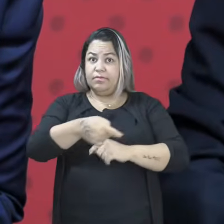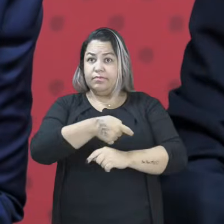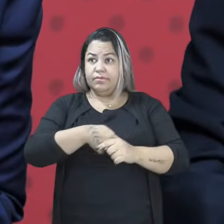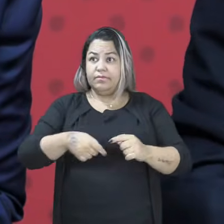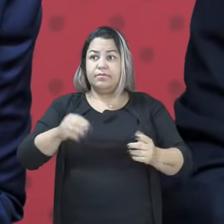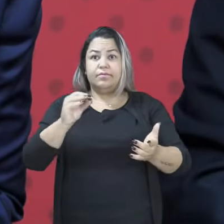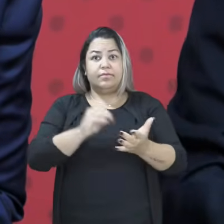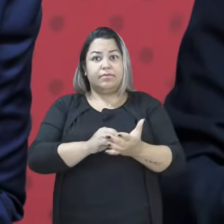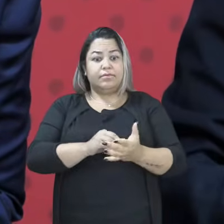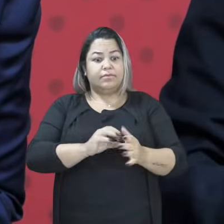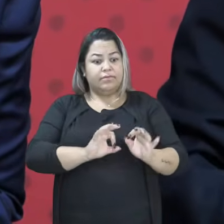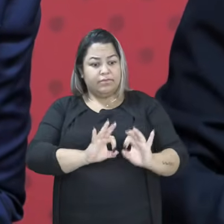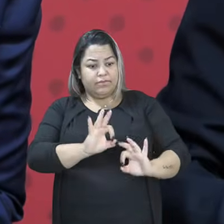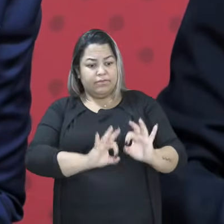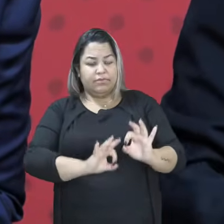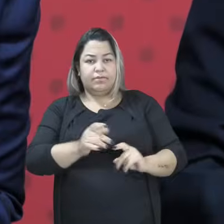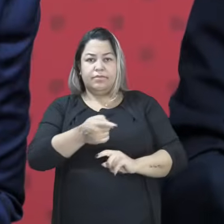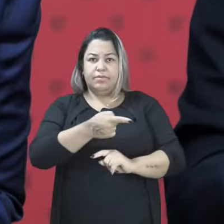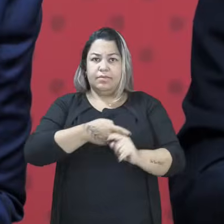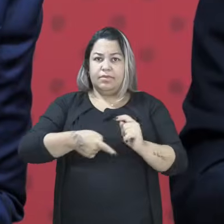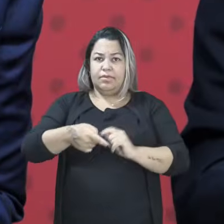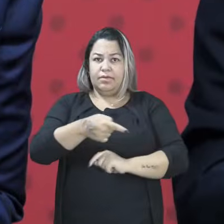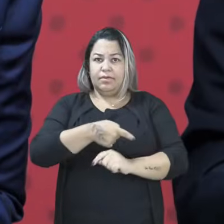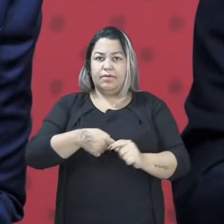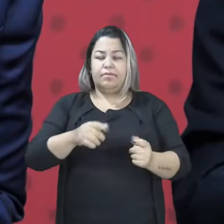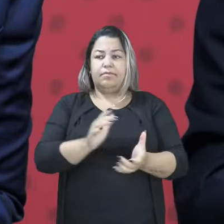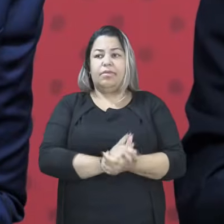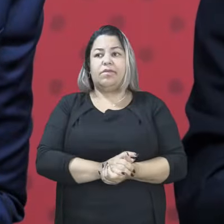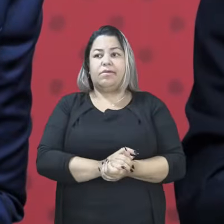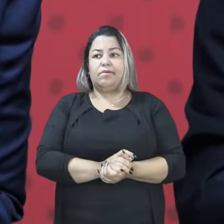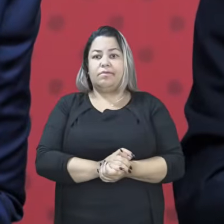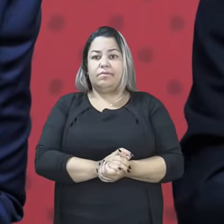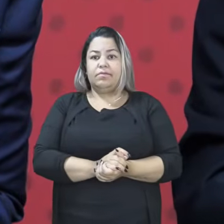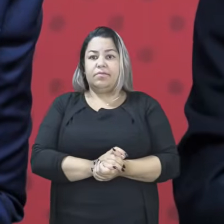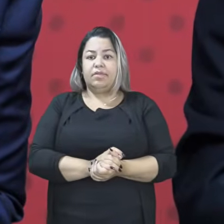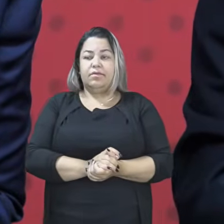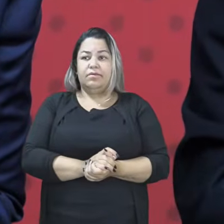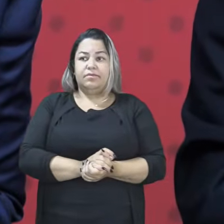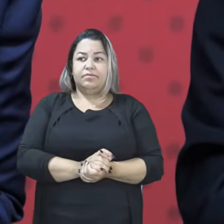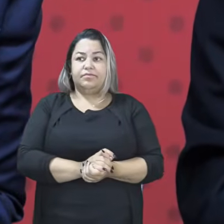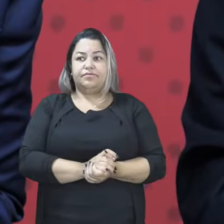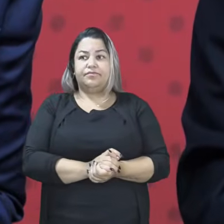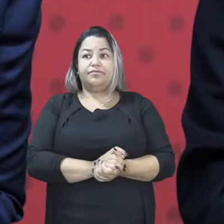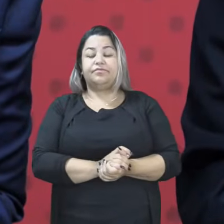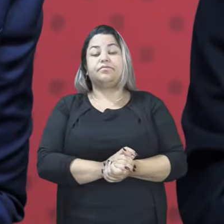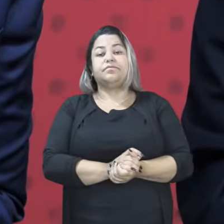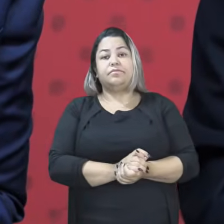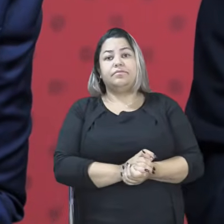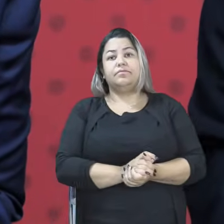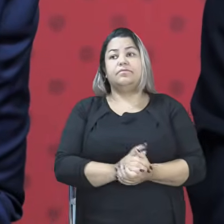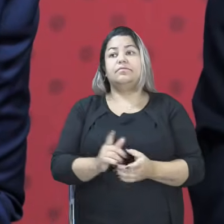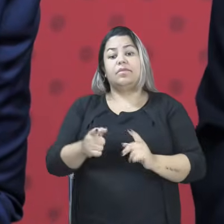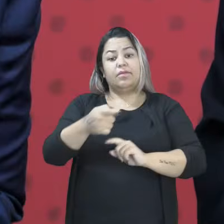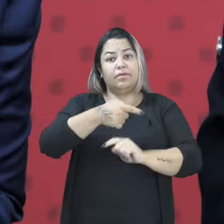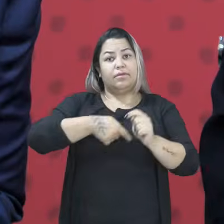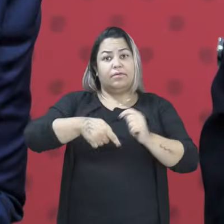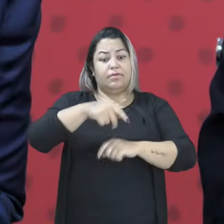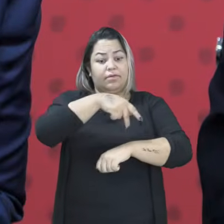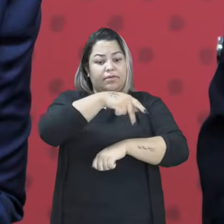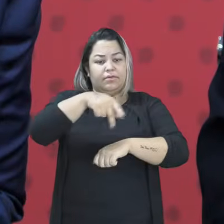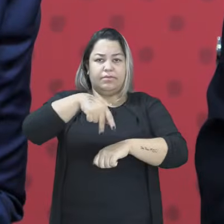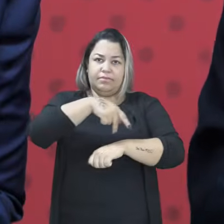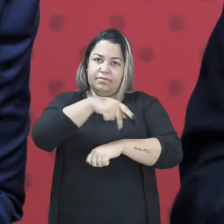economia, ela provoca, portanto, ela tem impacto na economia dos